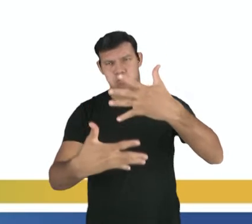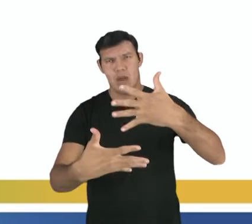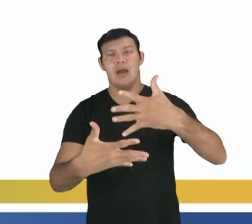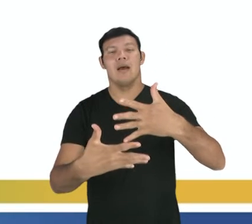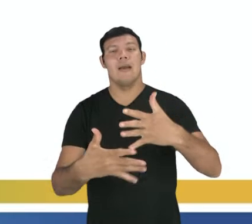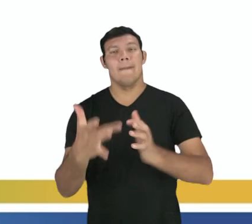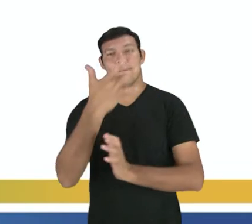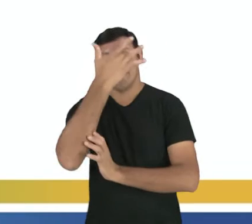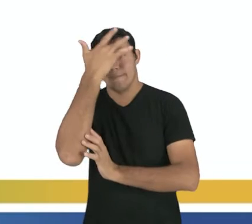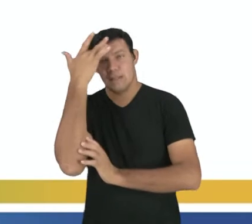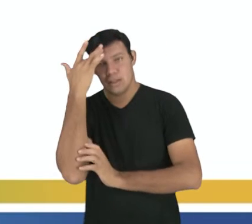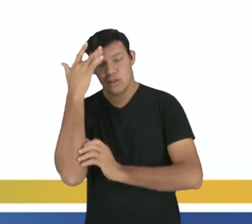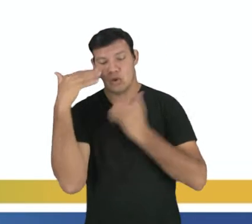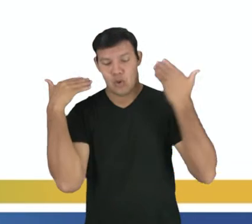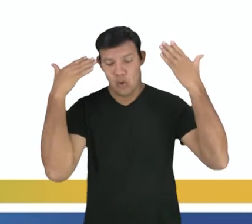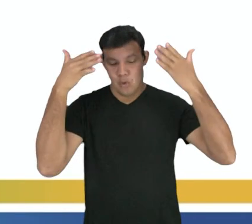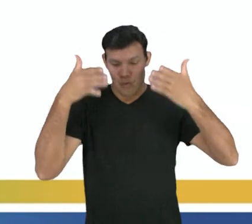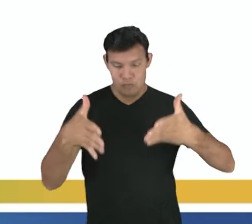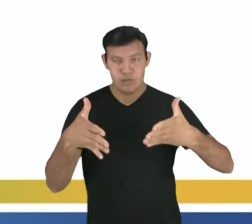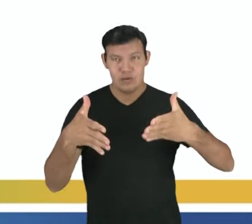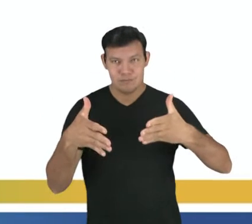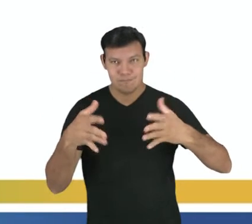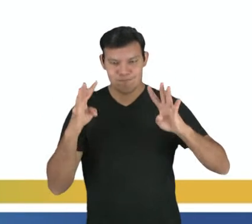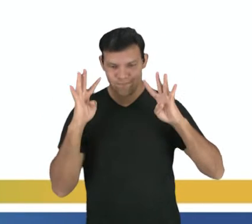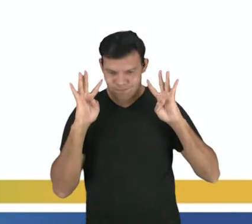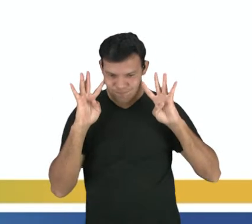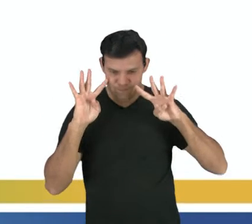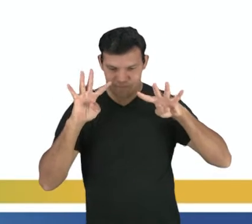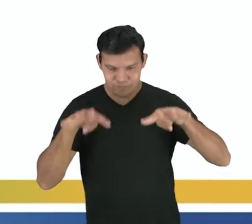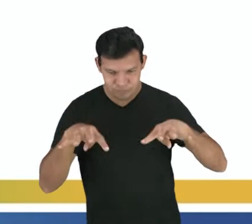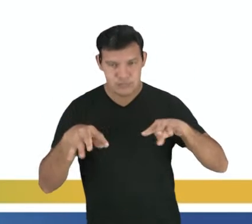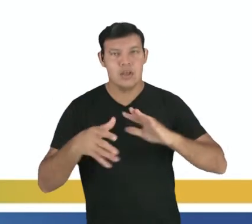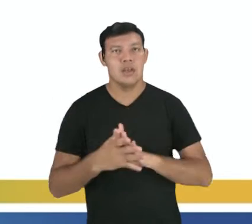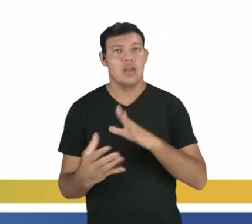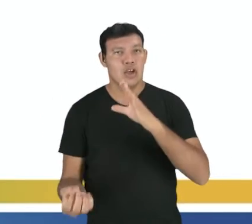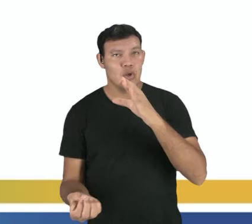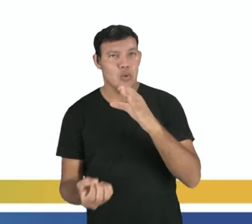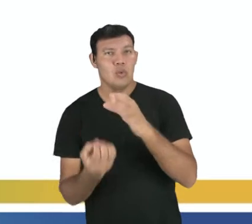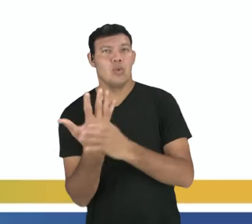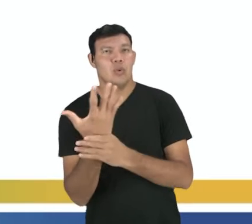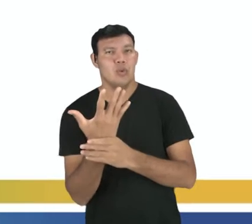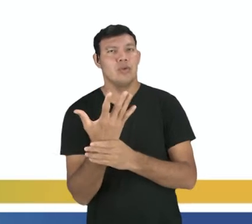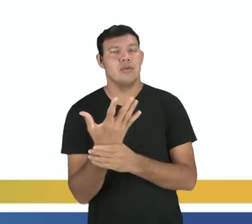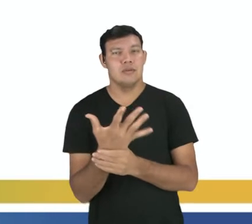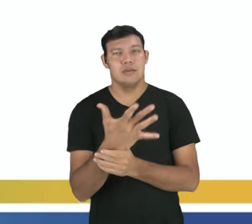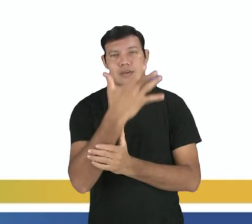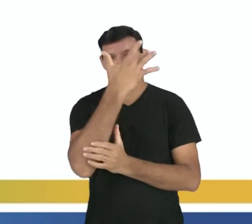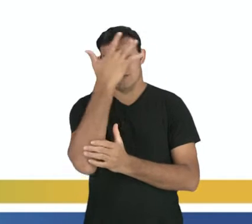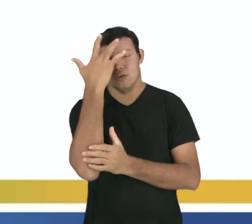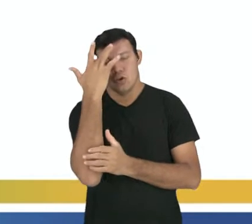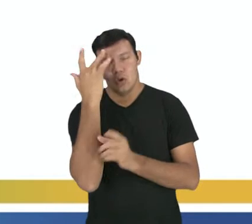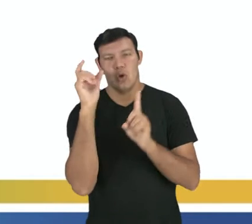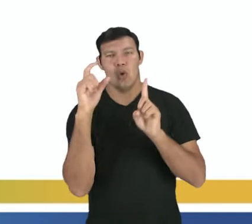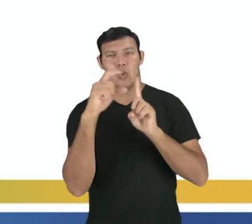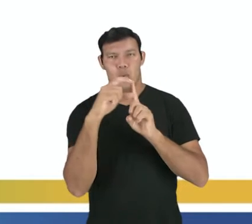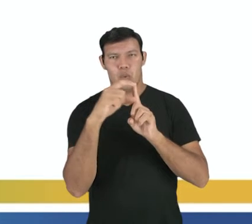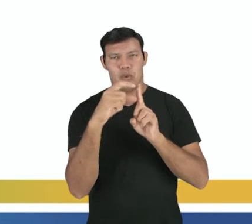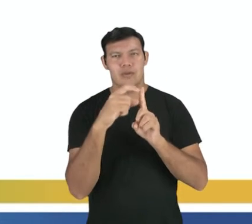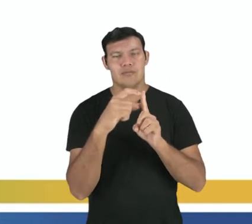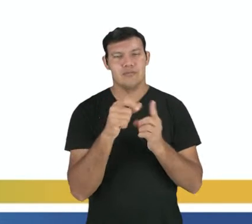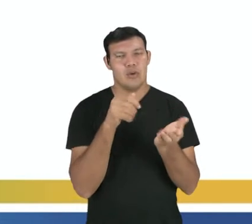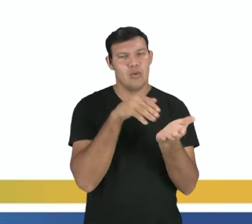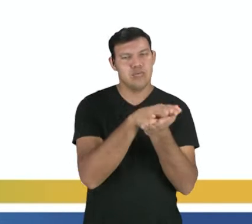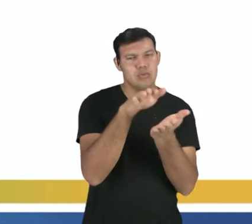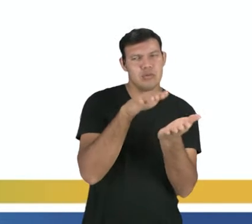indivíduo passa a ser o centro das atenções. Surgimento de um público consumidor, né, nos